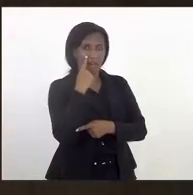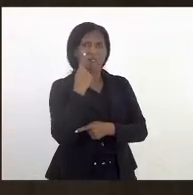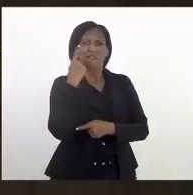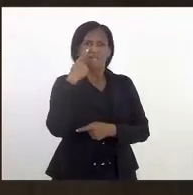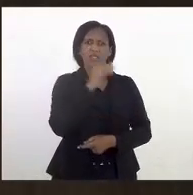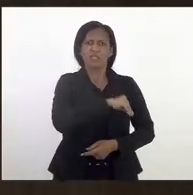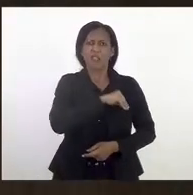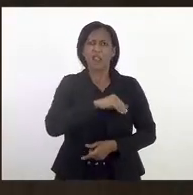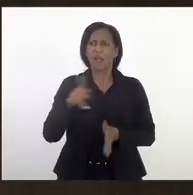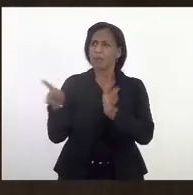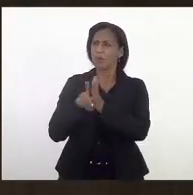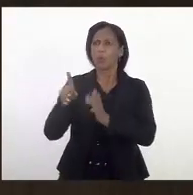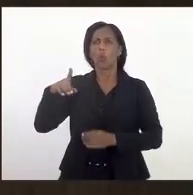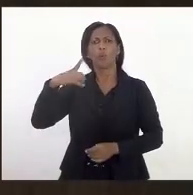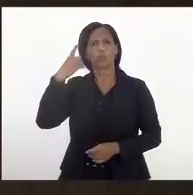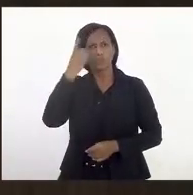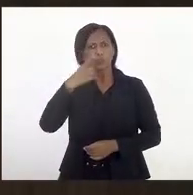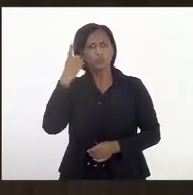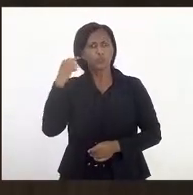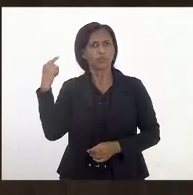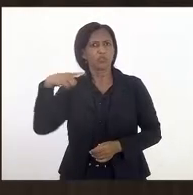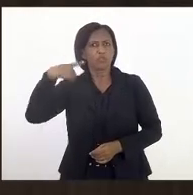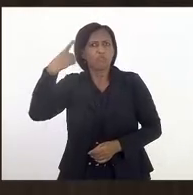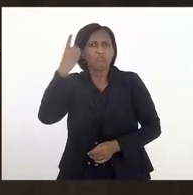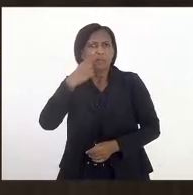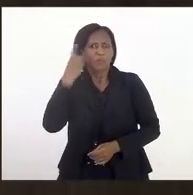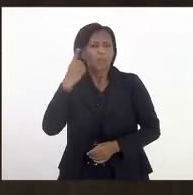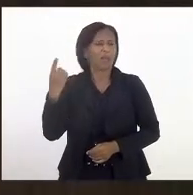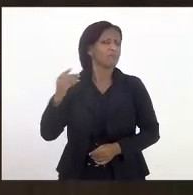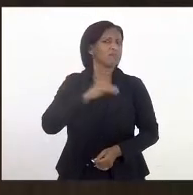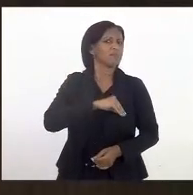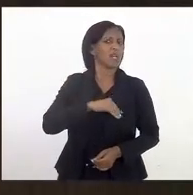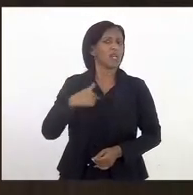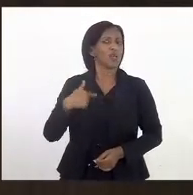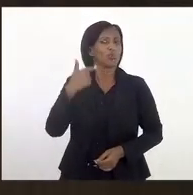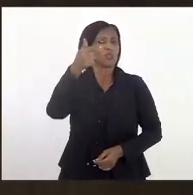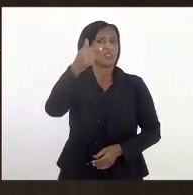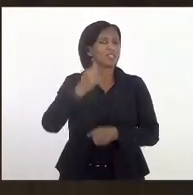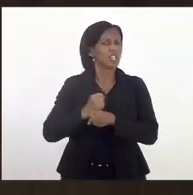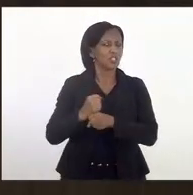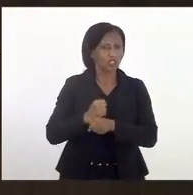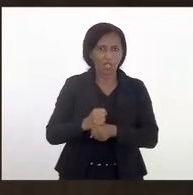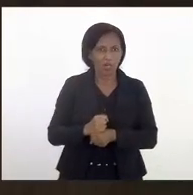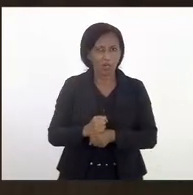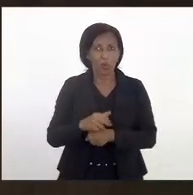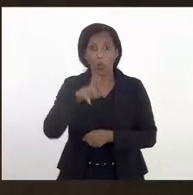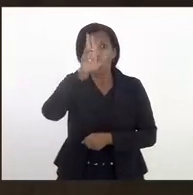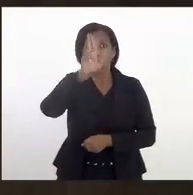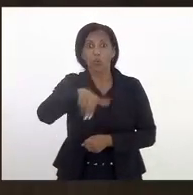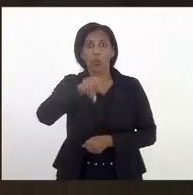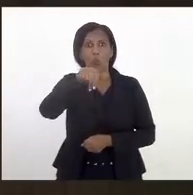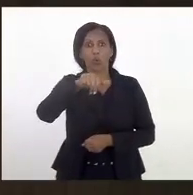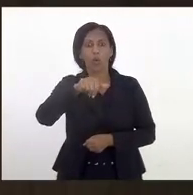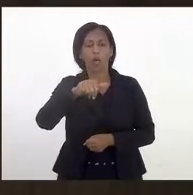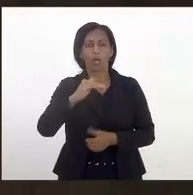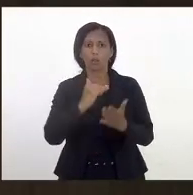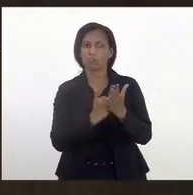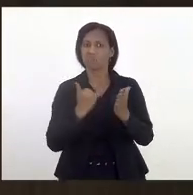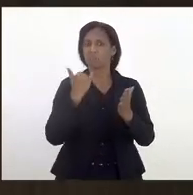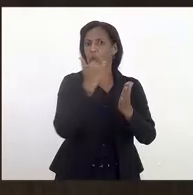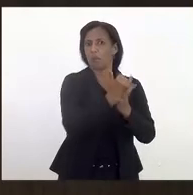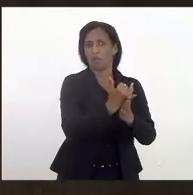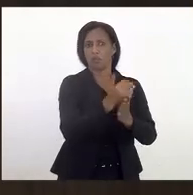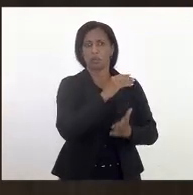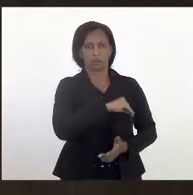próprios deputados que aliás diga-se de passagem eu tô nesse Parlamento vai fazer 7 anos nunca foi registrado nunca